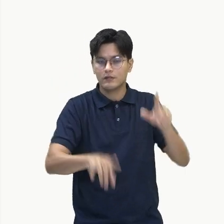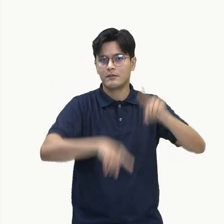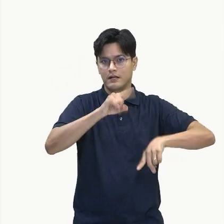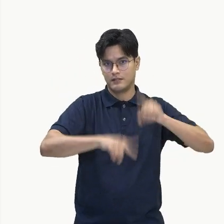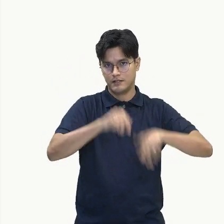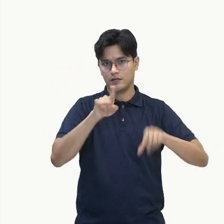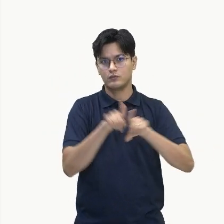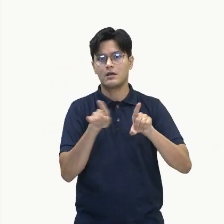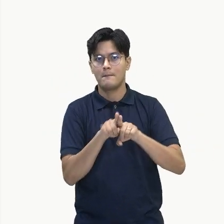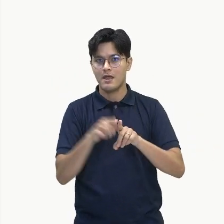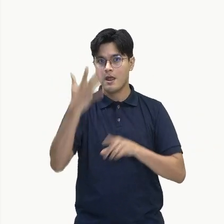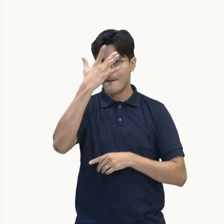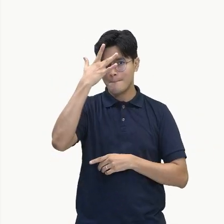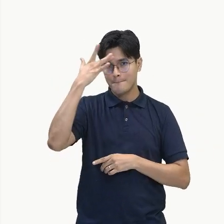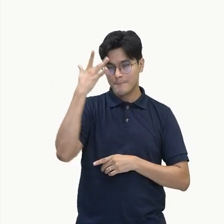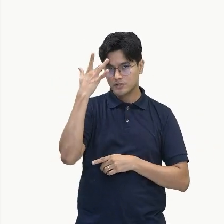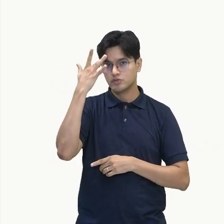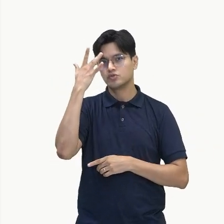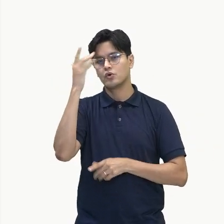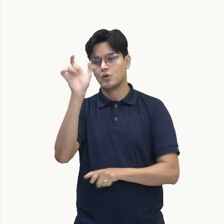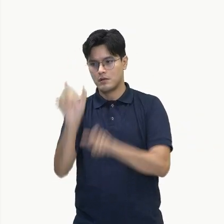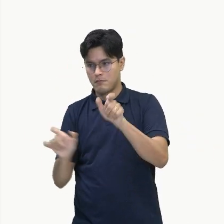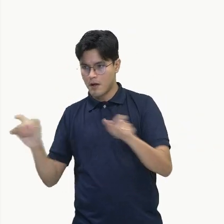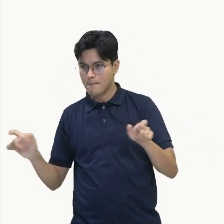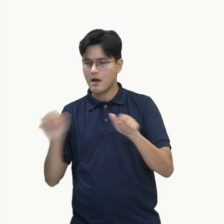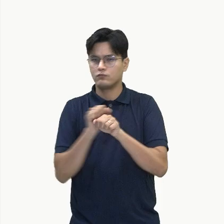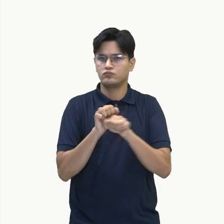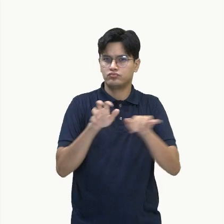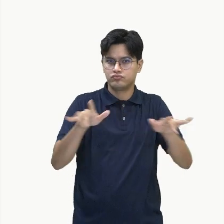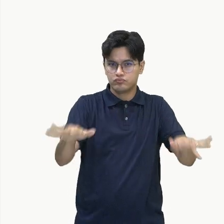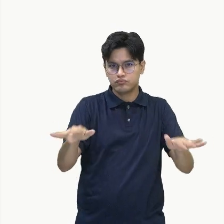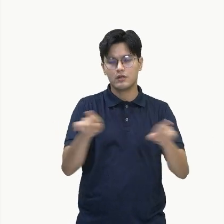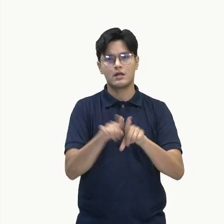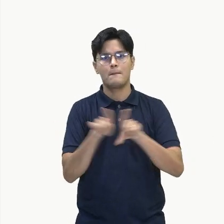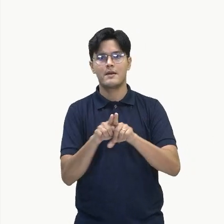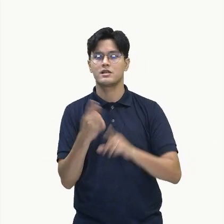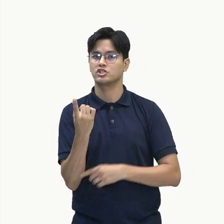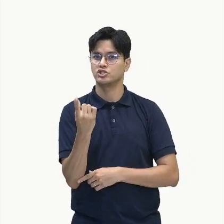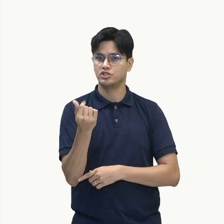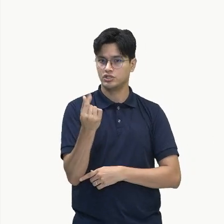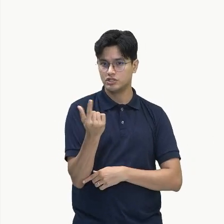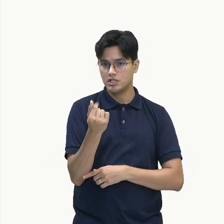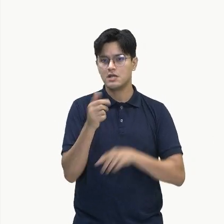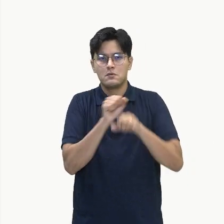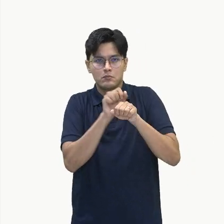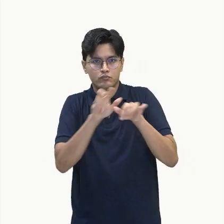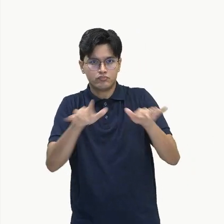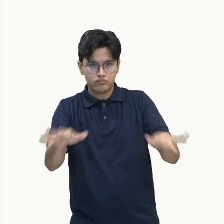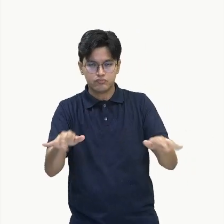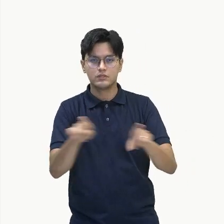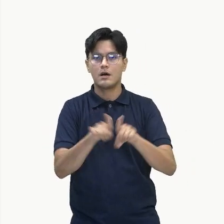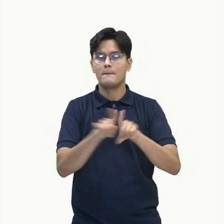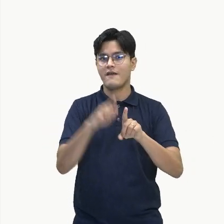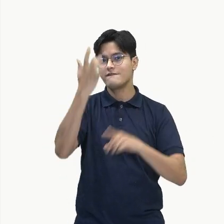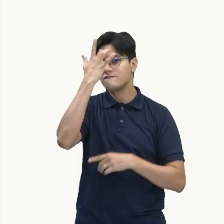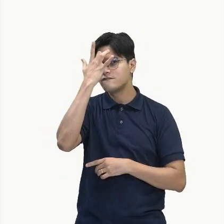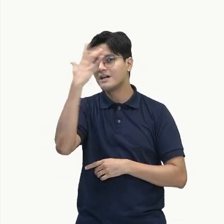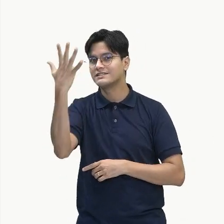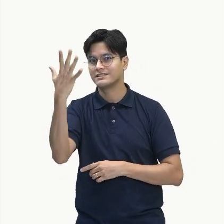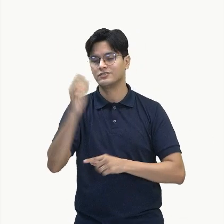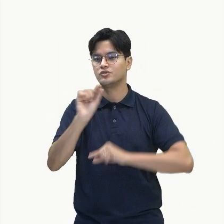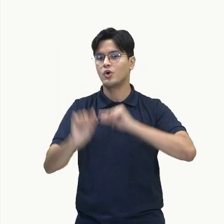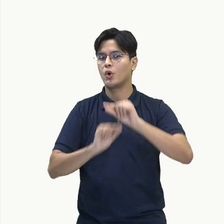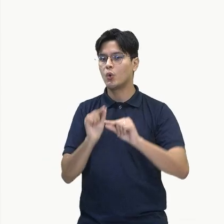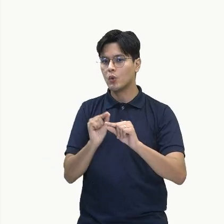facilitou a circulação de capital, que seria o dinheiro, facilitou também que a gente tivesse uma maior troca, né, cultural entre